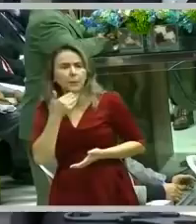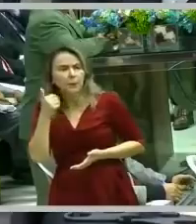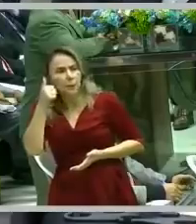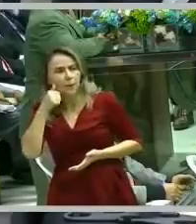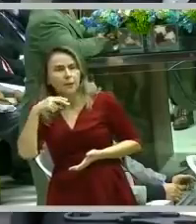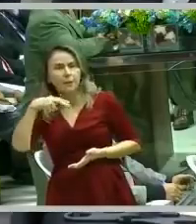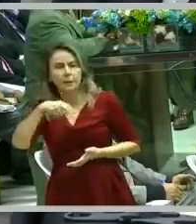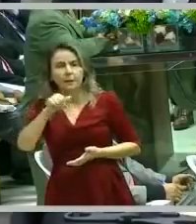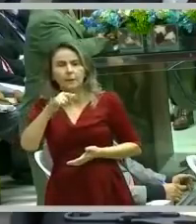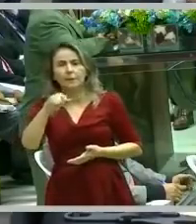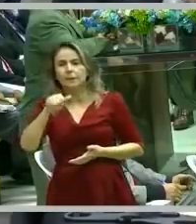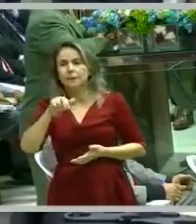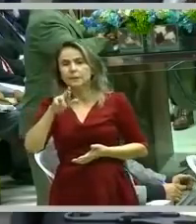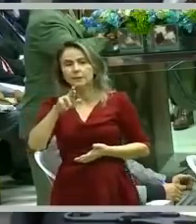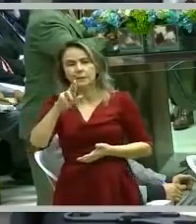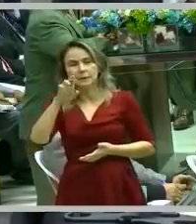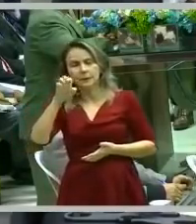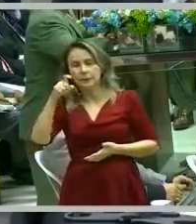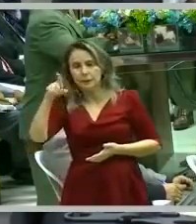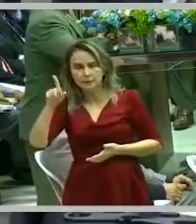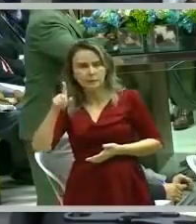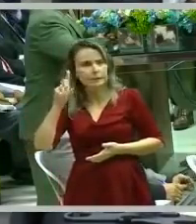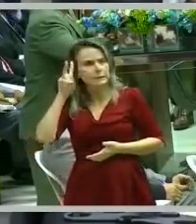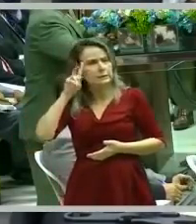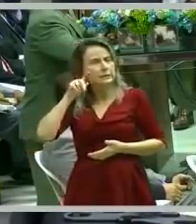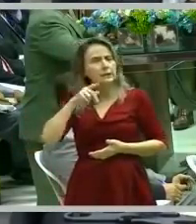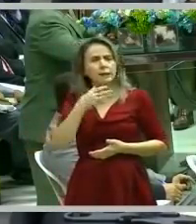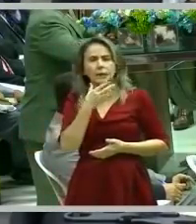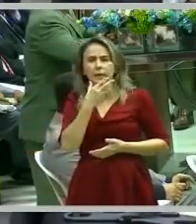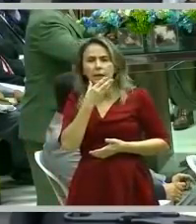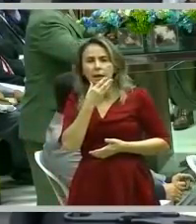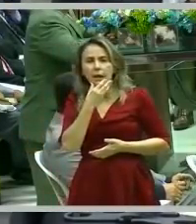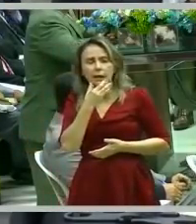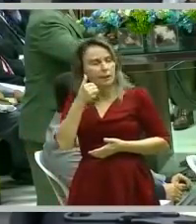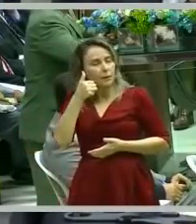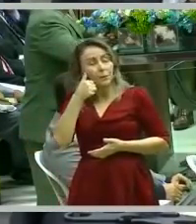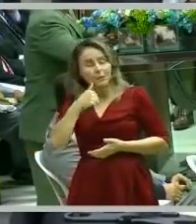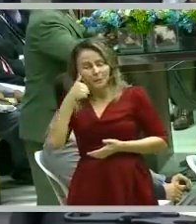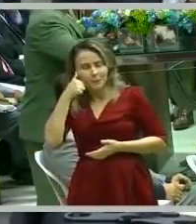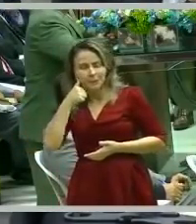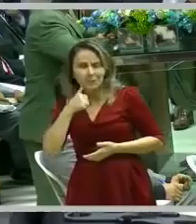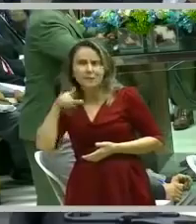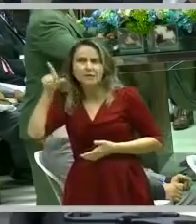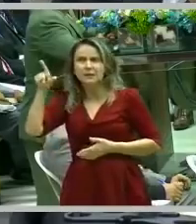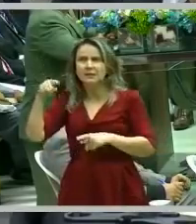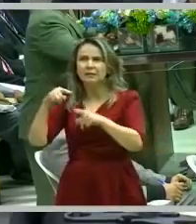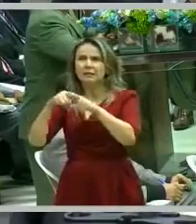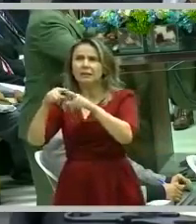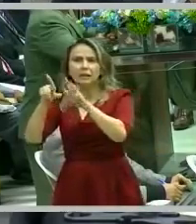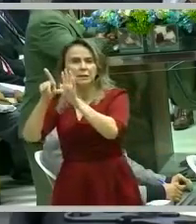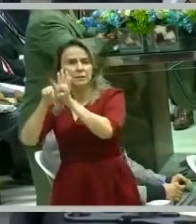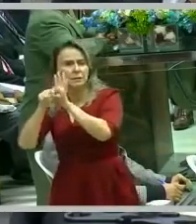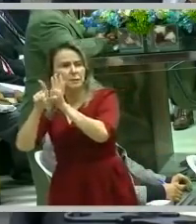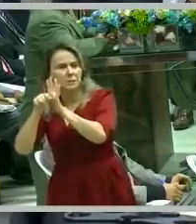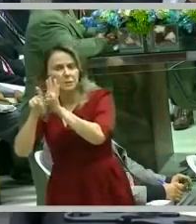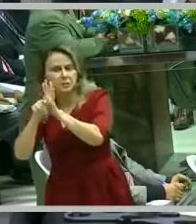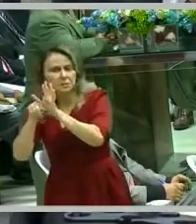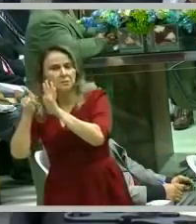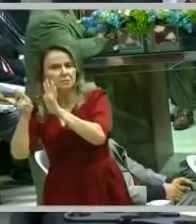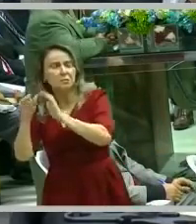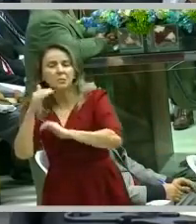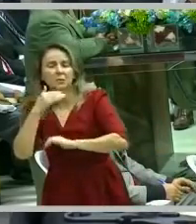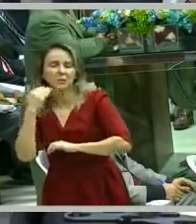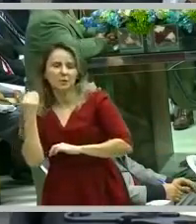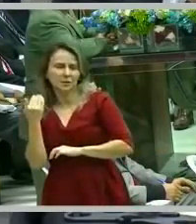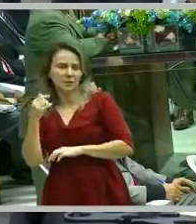lembram. Uma senhora bem escurinha, do cabelo bem alvinho, que tinha no pinheiro. O Senhor recolheu ontem e hoje nós fizemos a cerimônia,